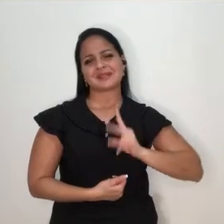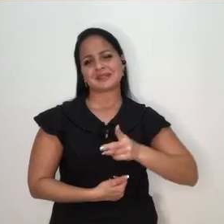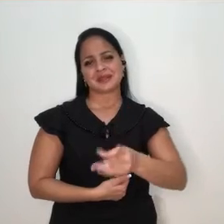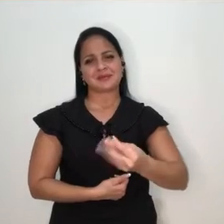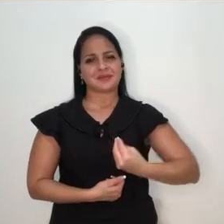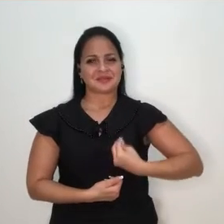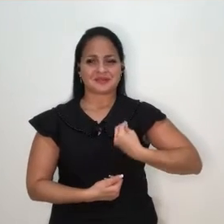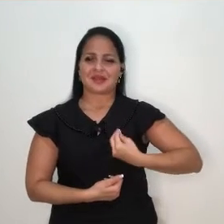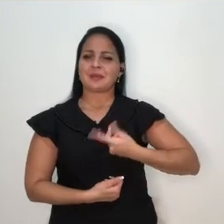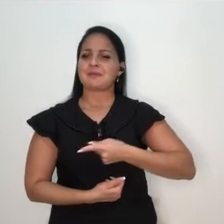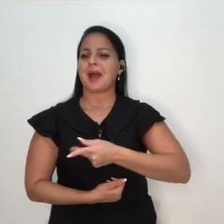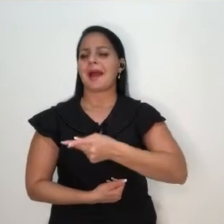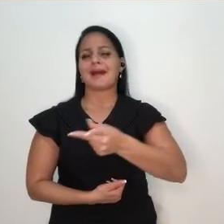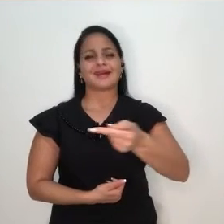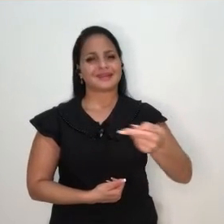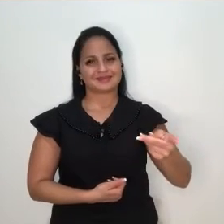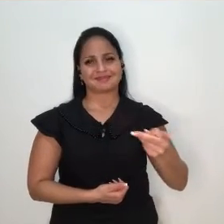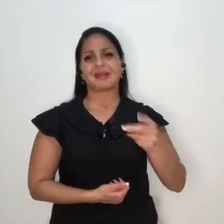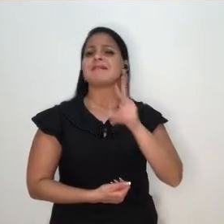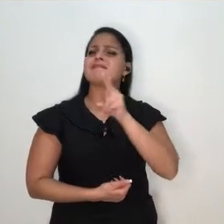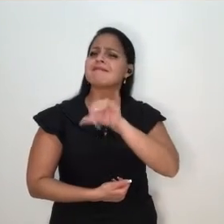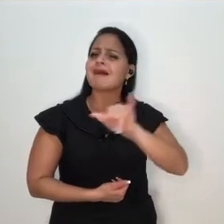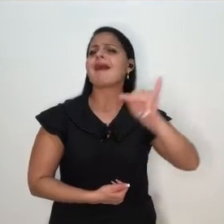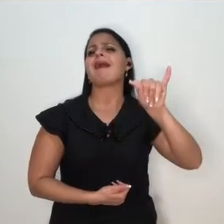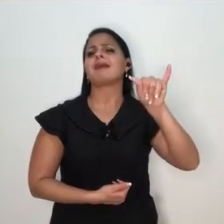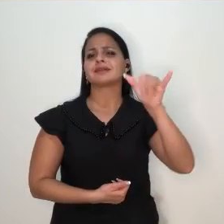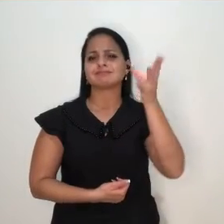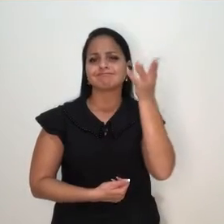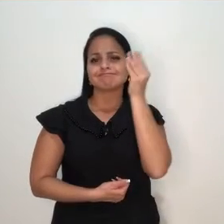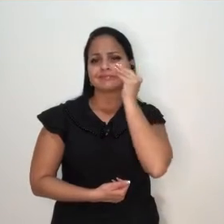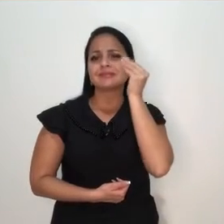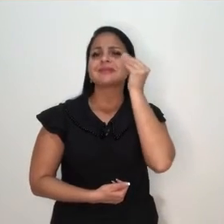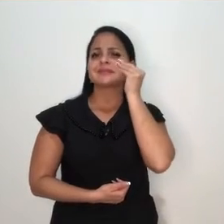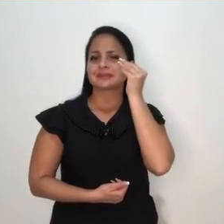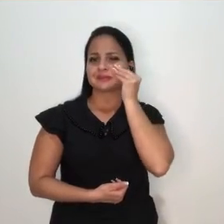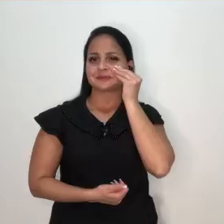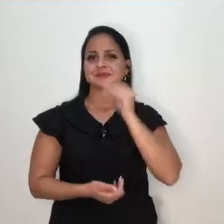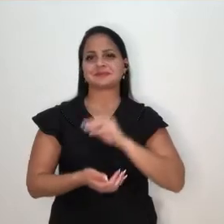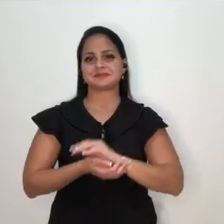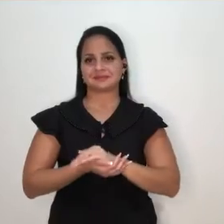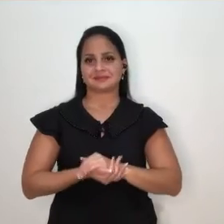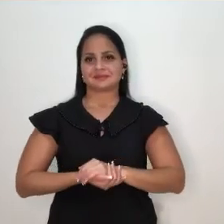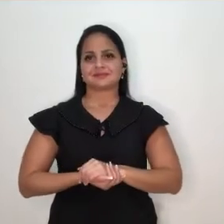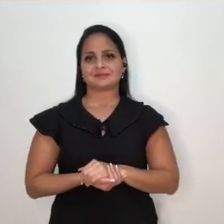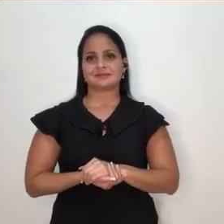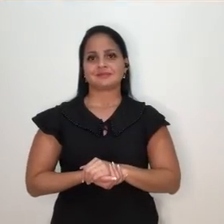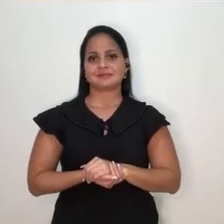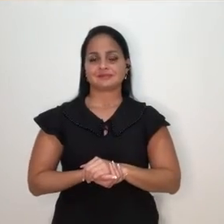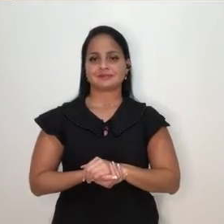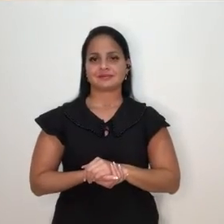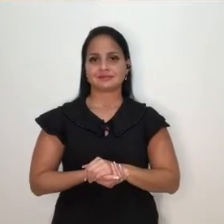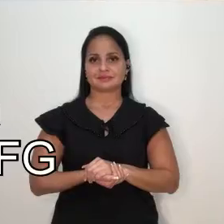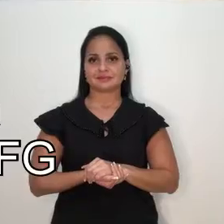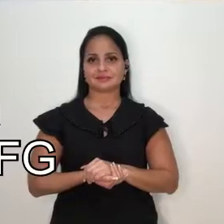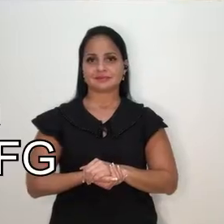levar para a vida inteira. Então, vai, se arrisca que vale muito a pena.